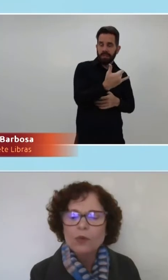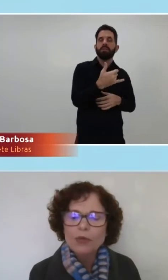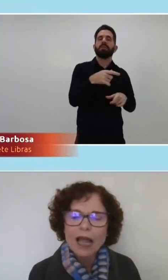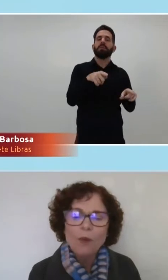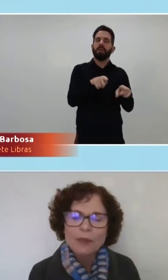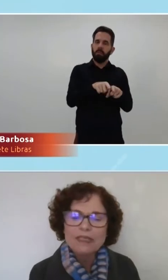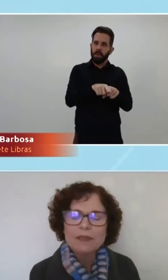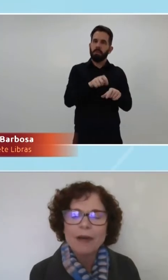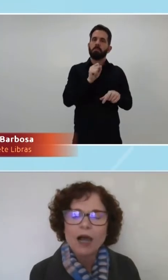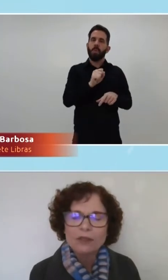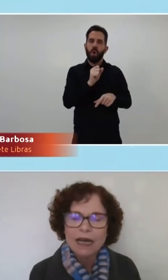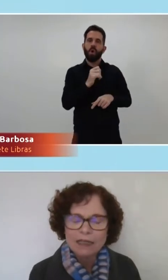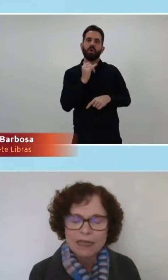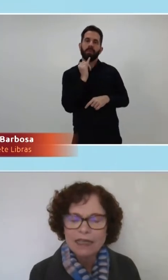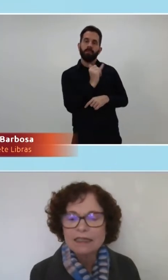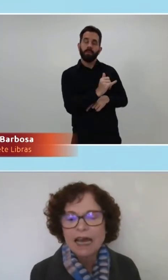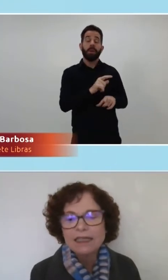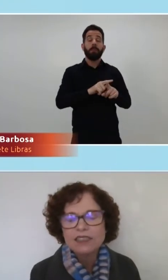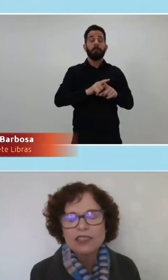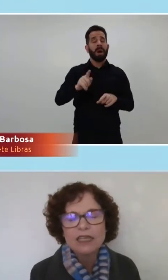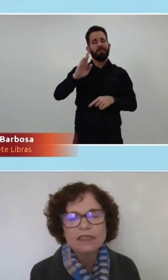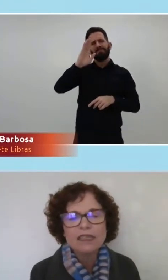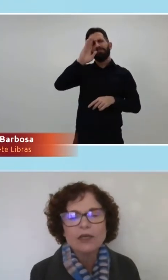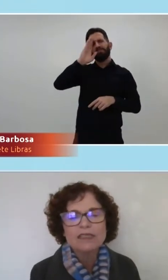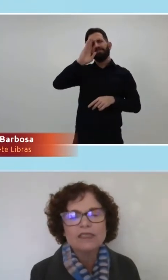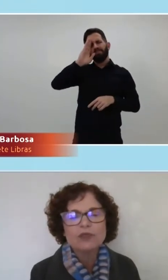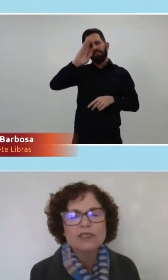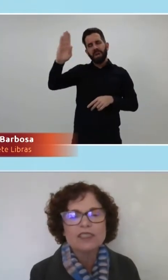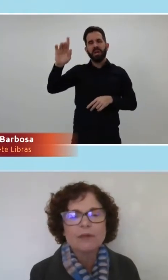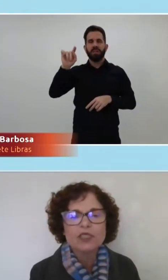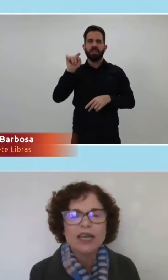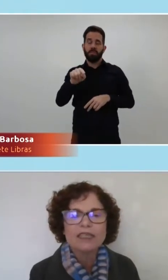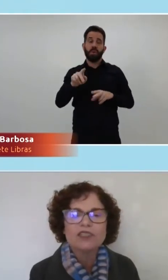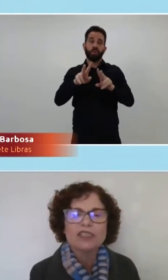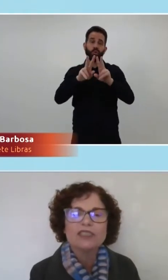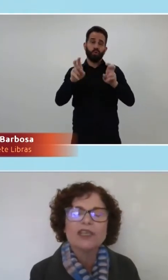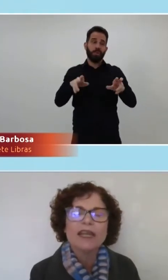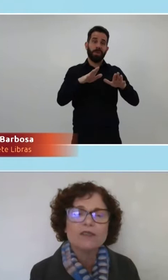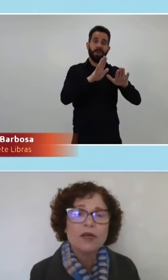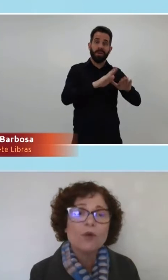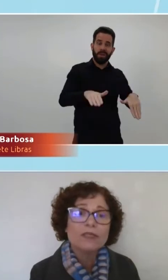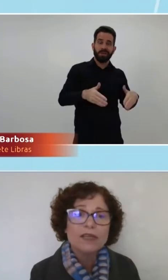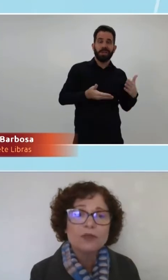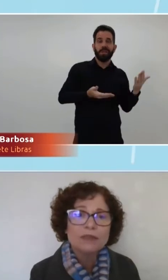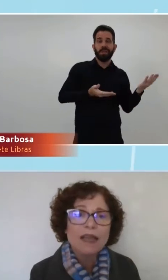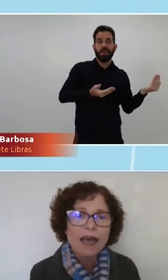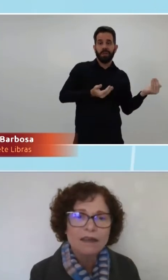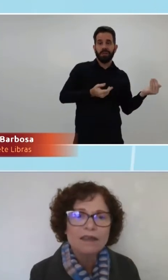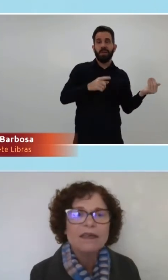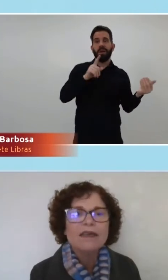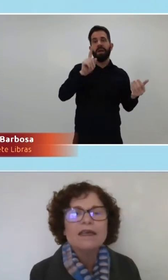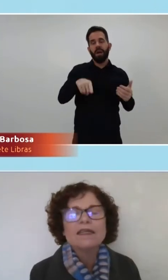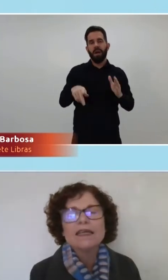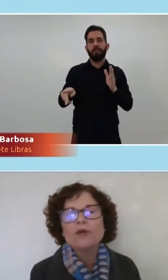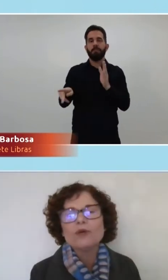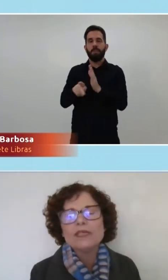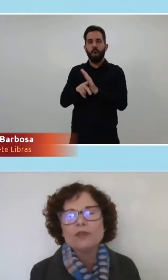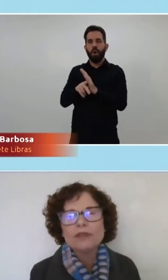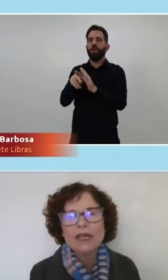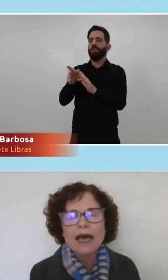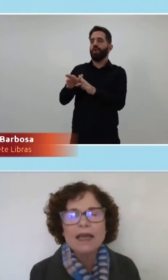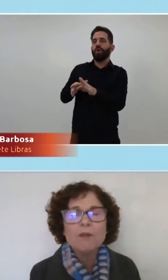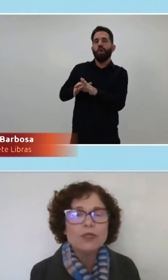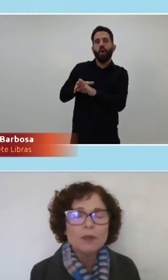o local principal da entrada de crianças e adolescentes no sistema de garantia de direitos é o conselho tutelar, né. Então, o